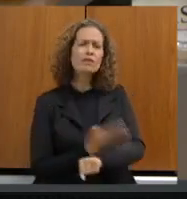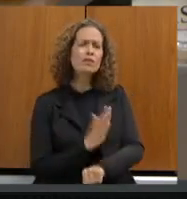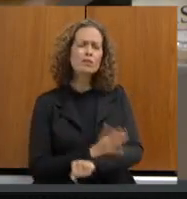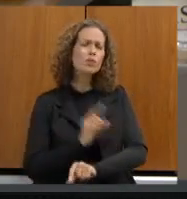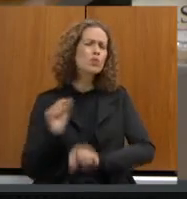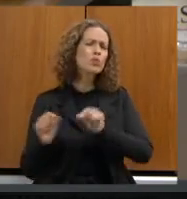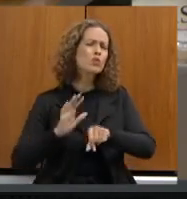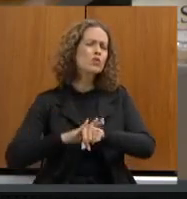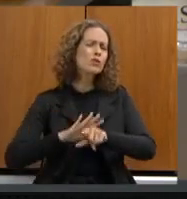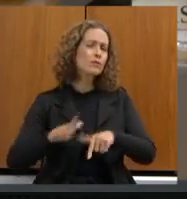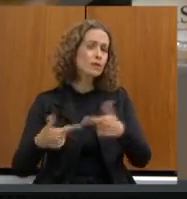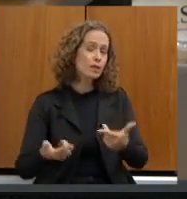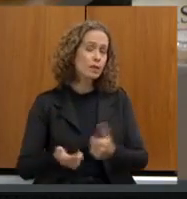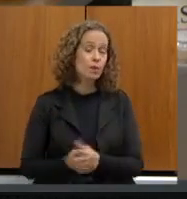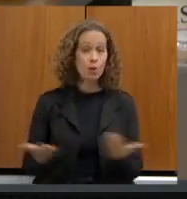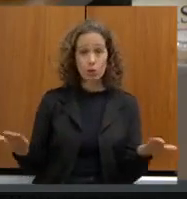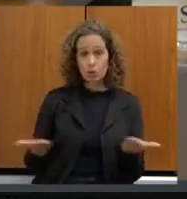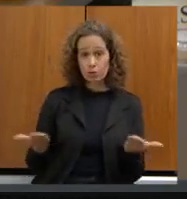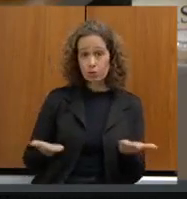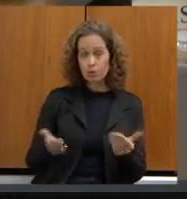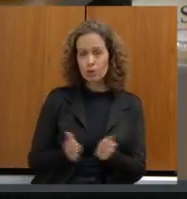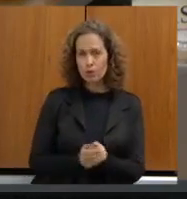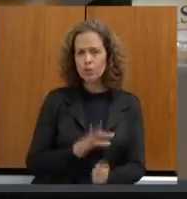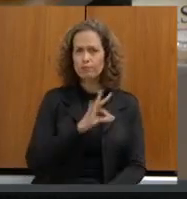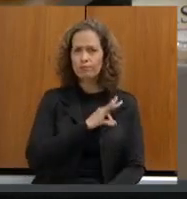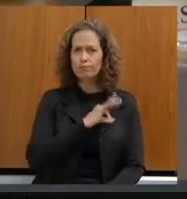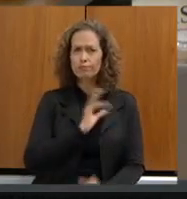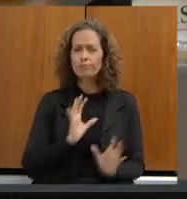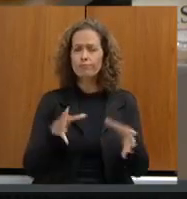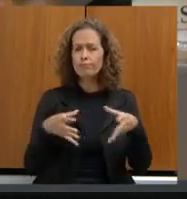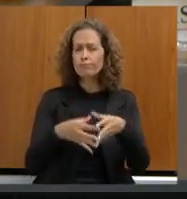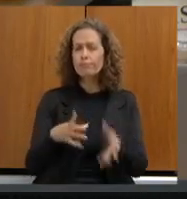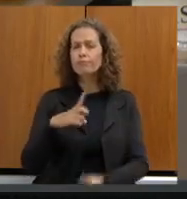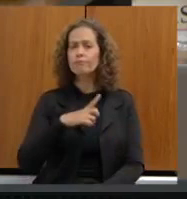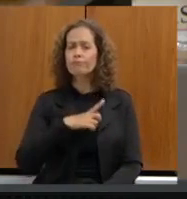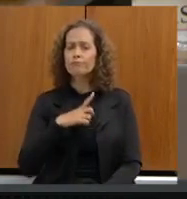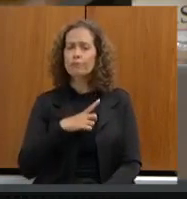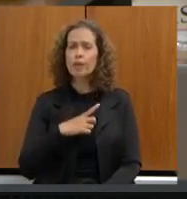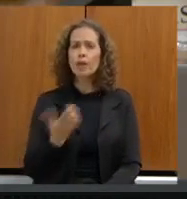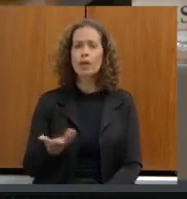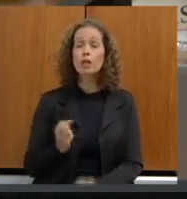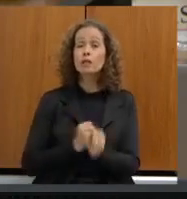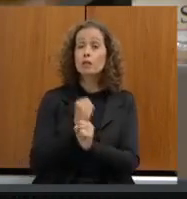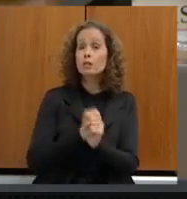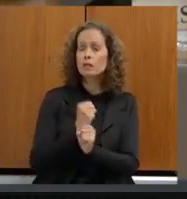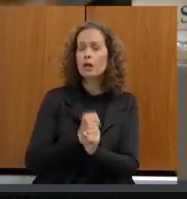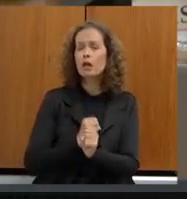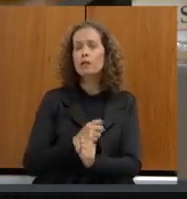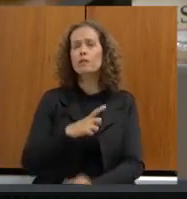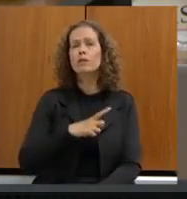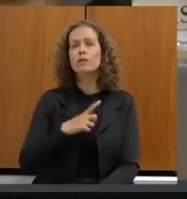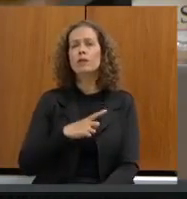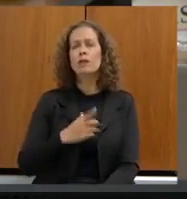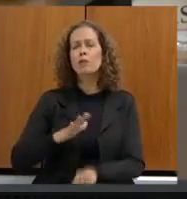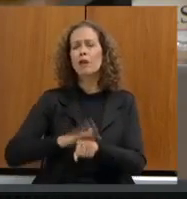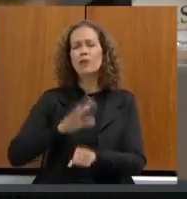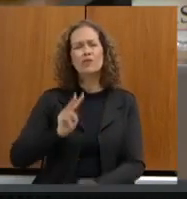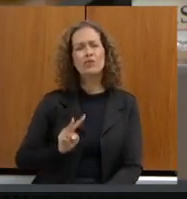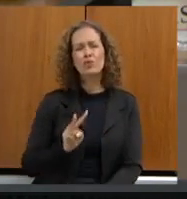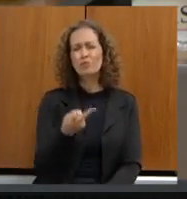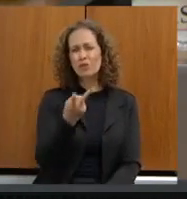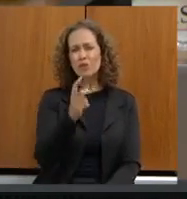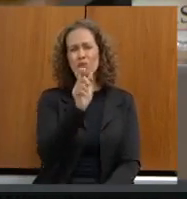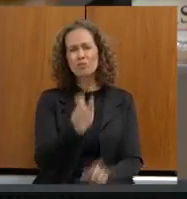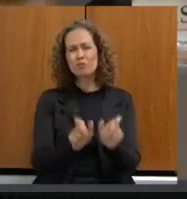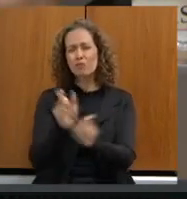fizemos isso aí só se Outra ideia hoje lá na academia de Polícia nós temos né durante esse esse ano nós vamos ter duas 1870 pessoas em